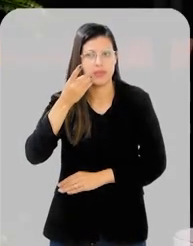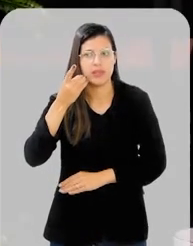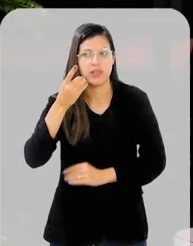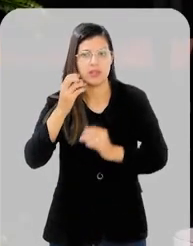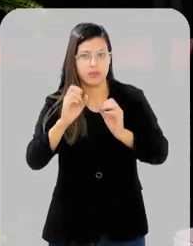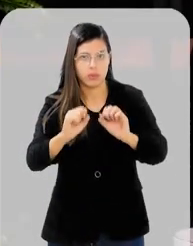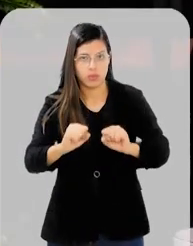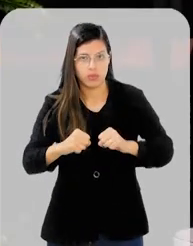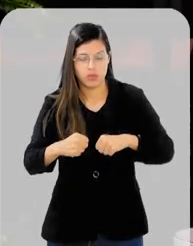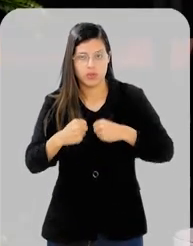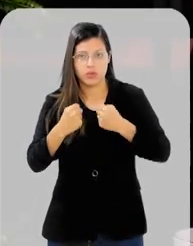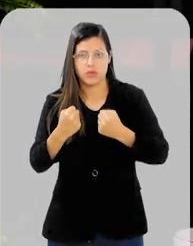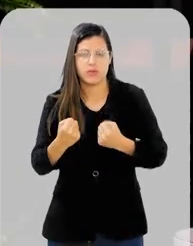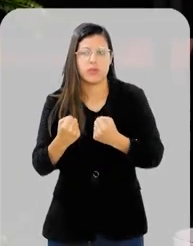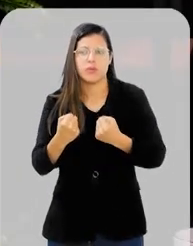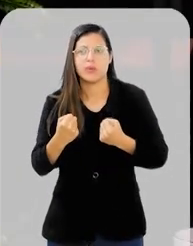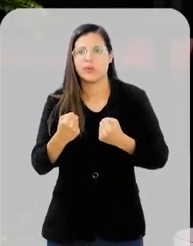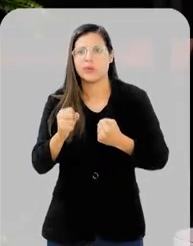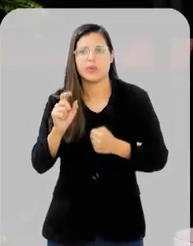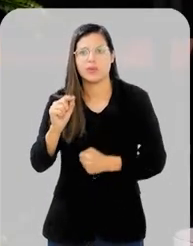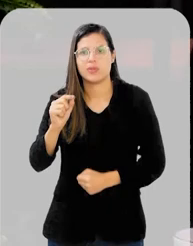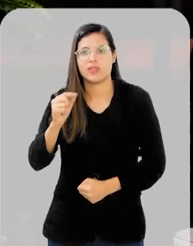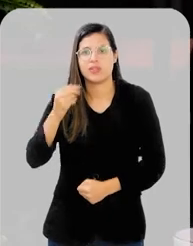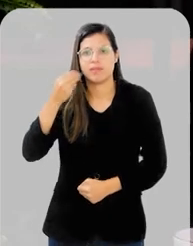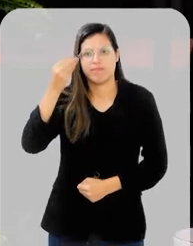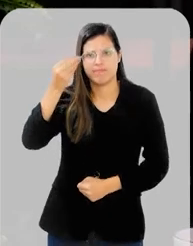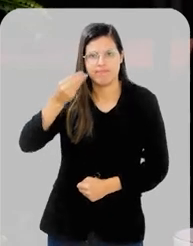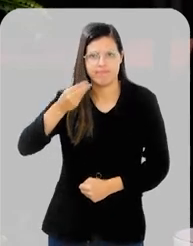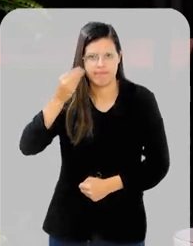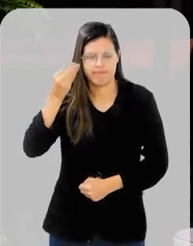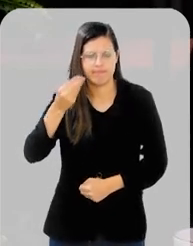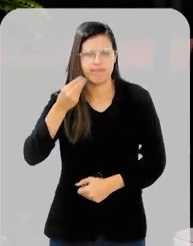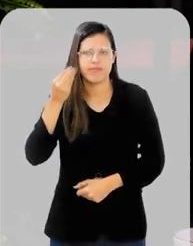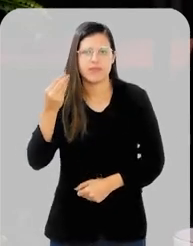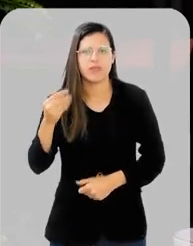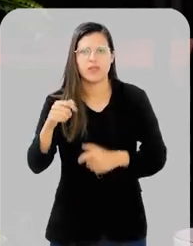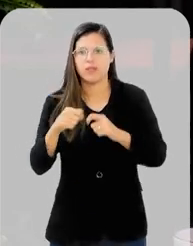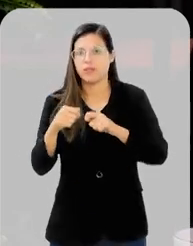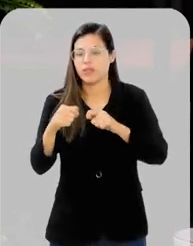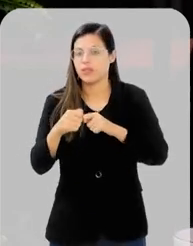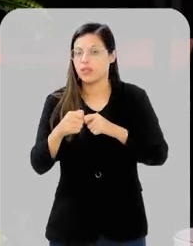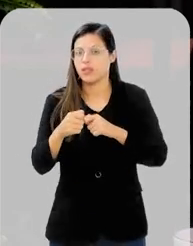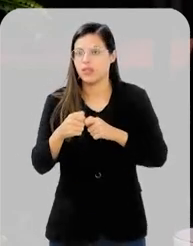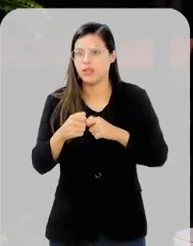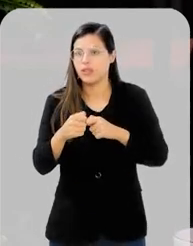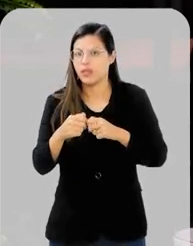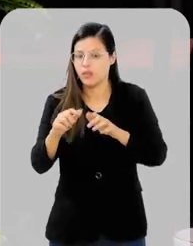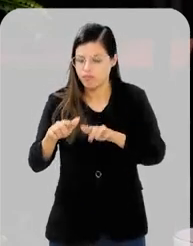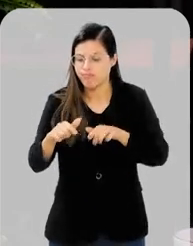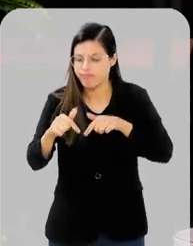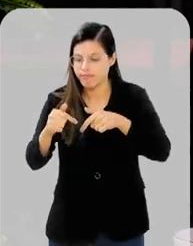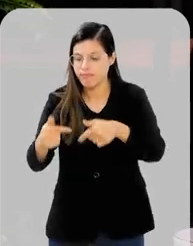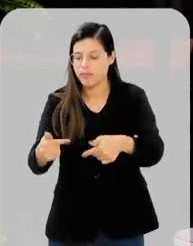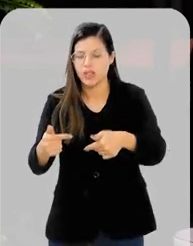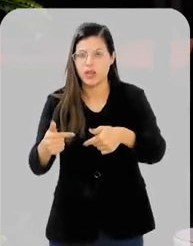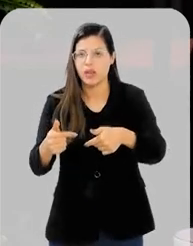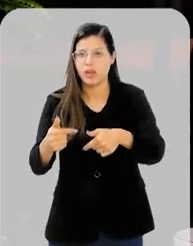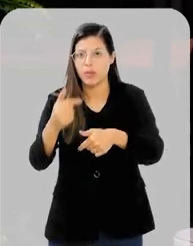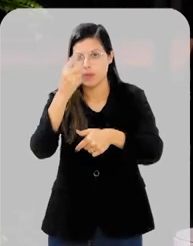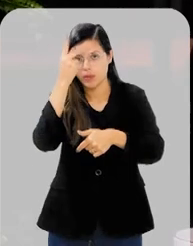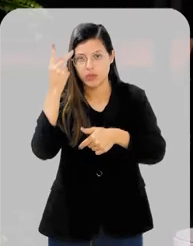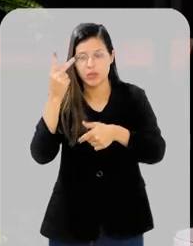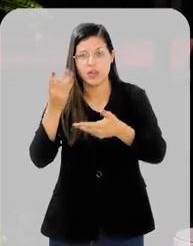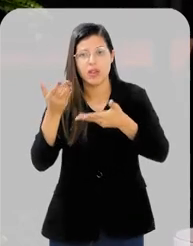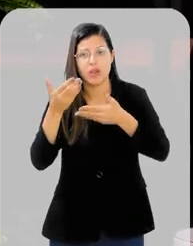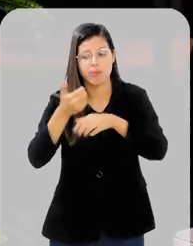minha dedicação é era e experimentar fazer algo para aqueles que de fato precisavam